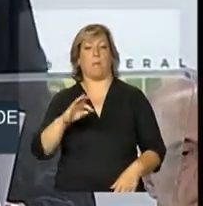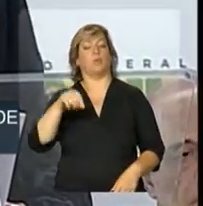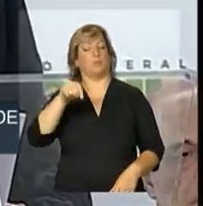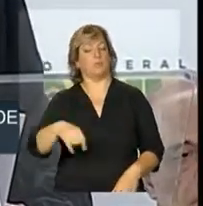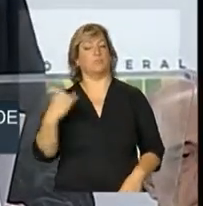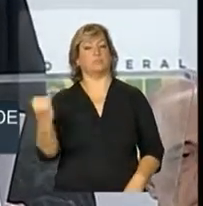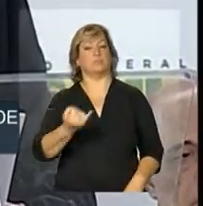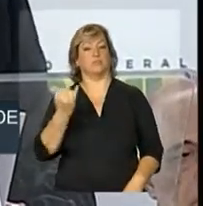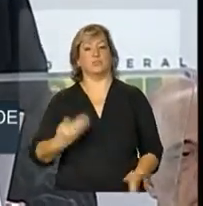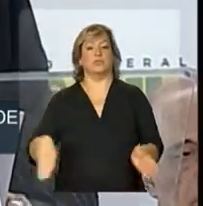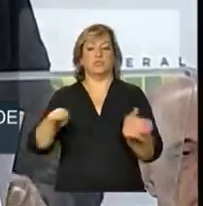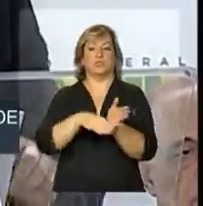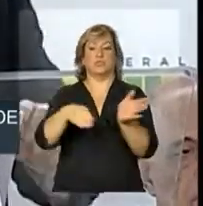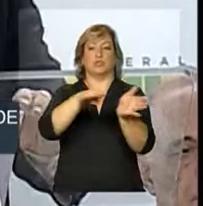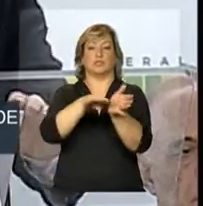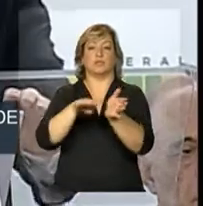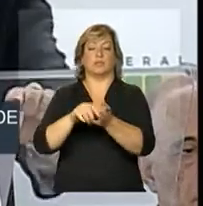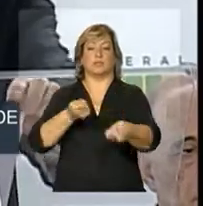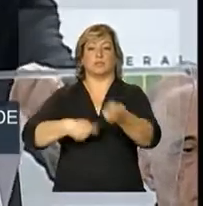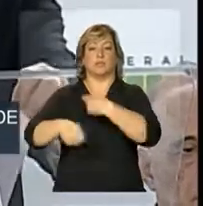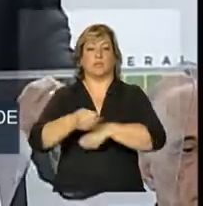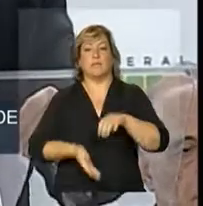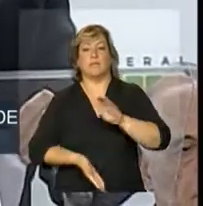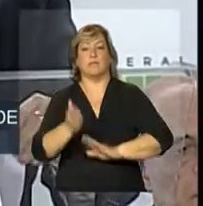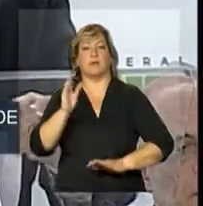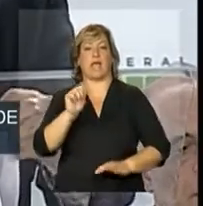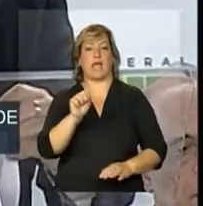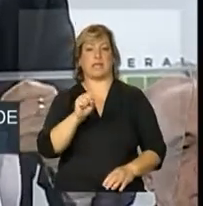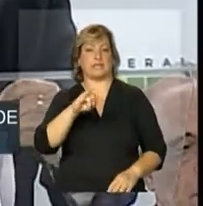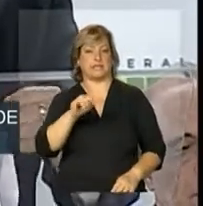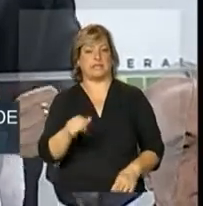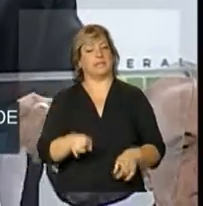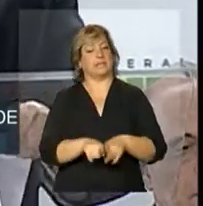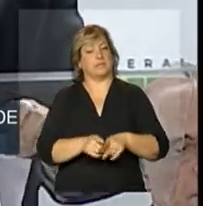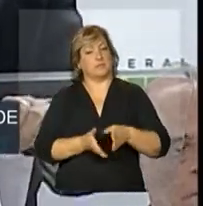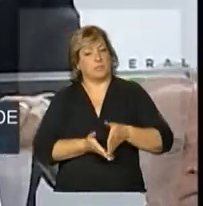e chegada para os mercados asiáticos.